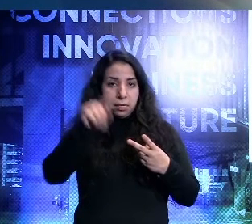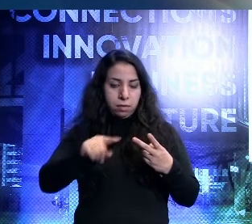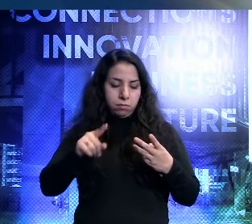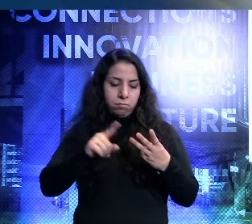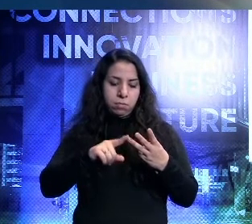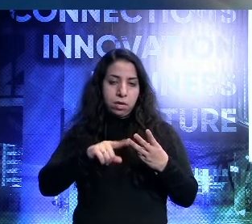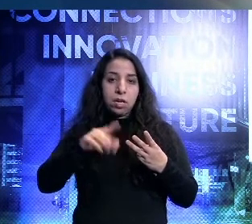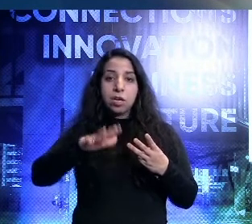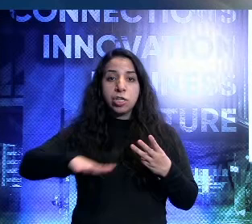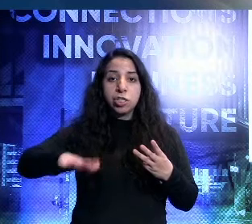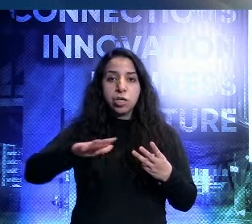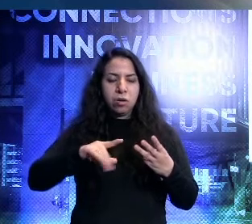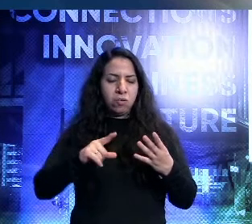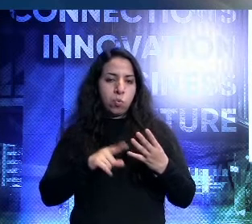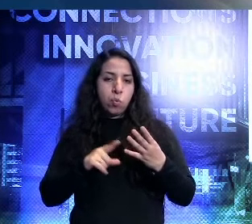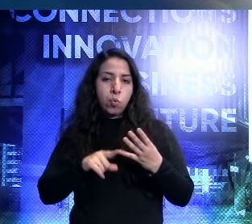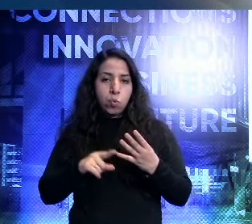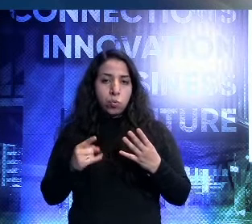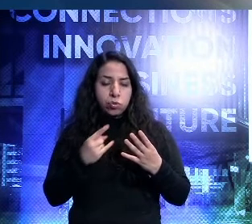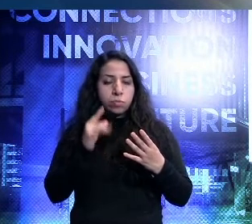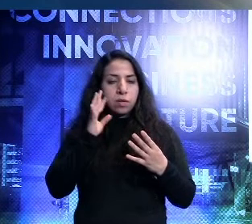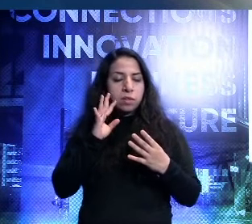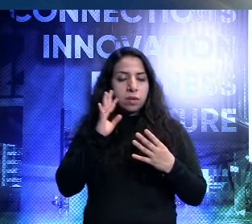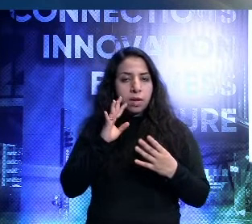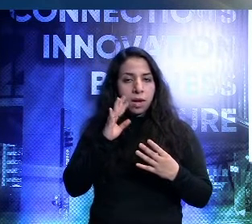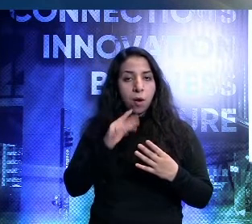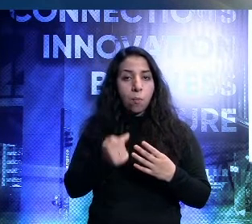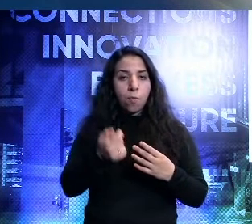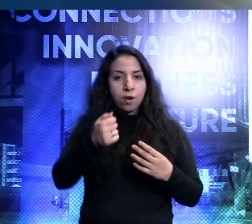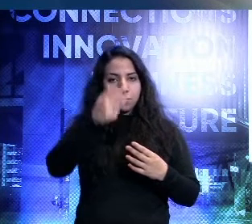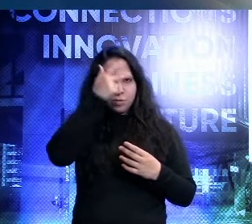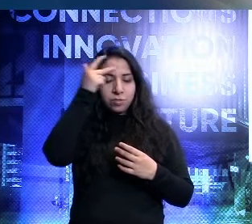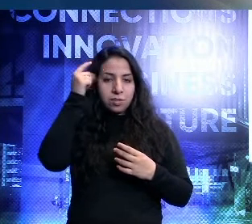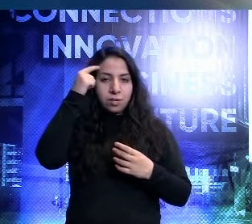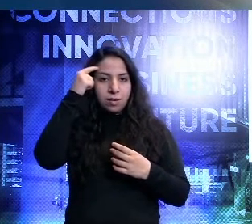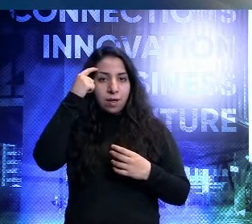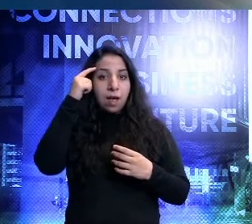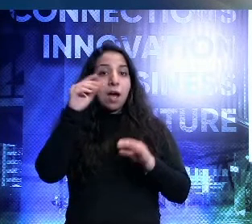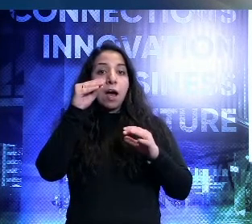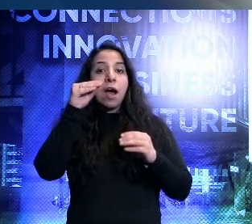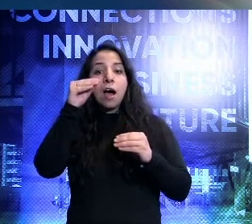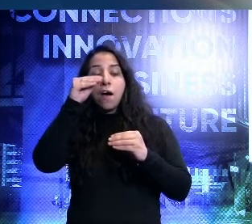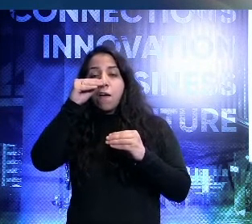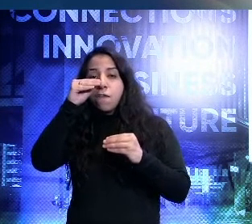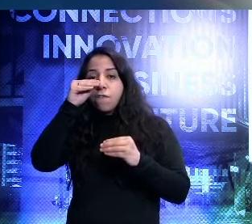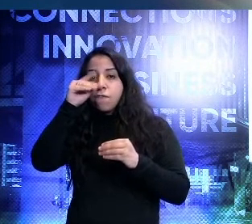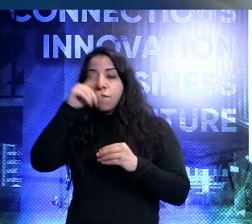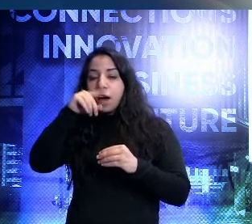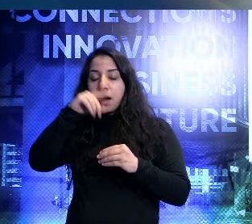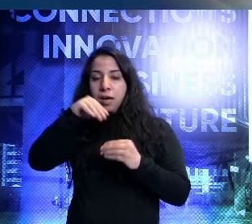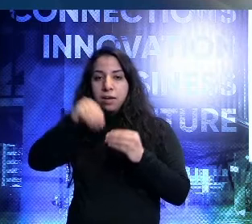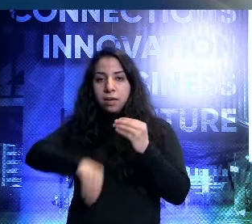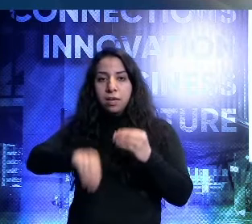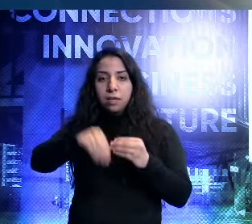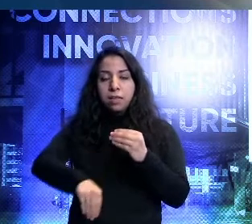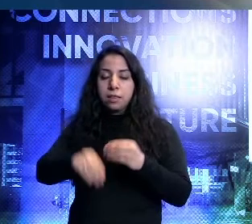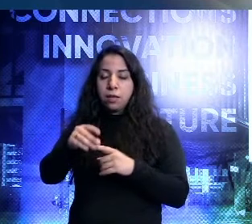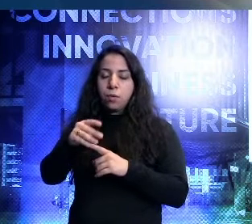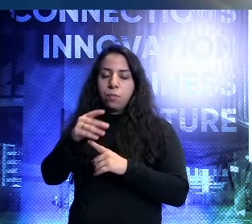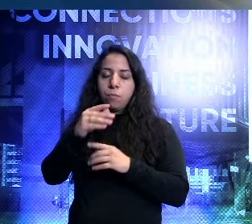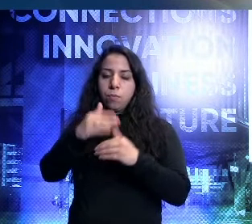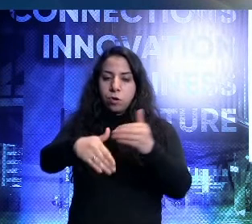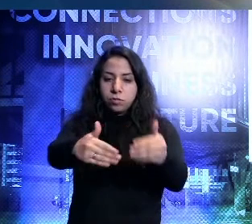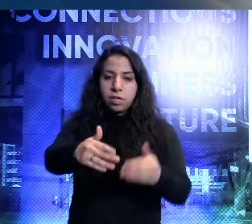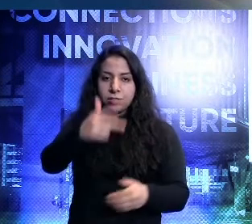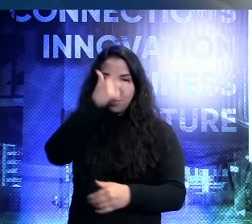O último é muito legal e poucas pessoas pensam. Falhas em processos e pessoas. Isso, para segurança, vale